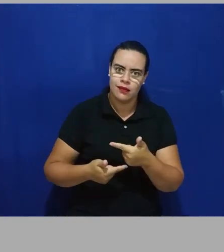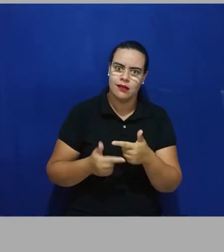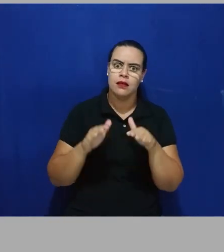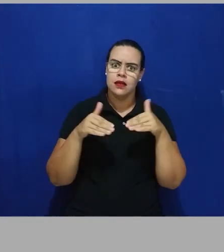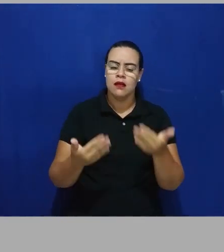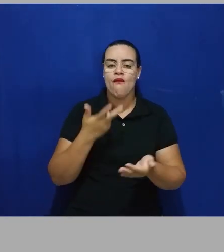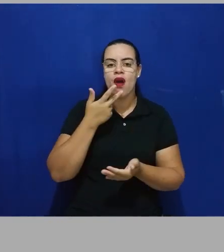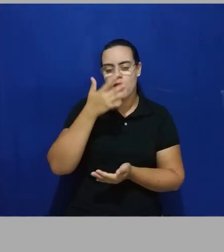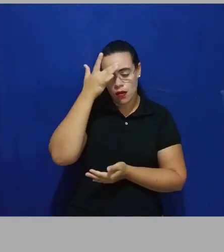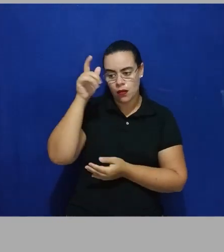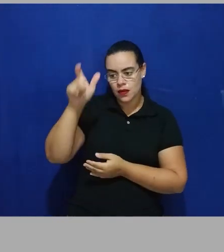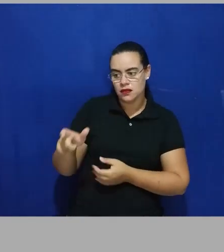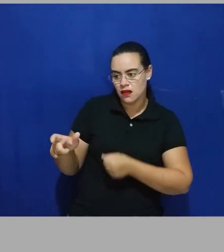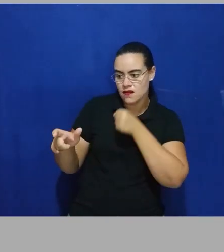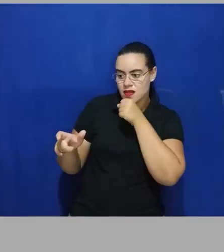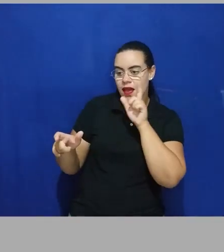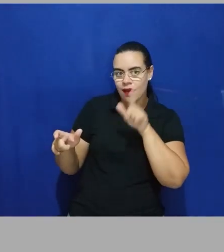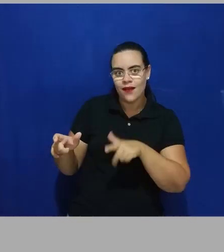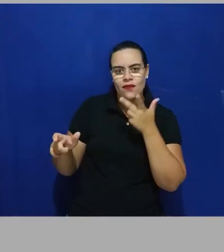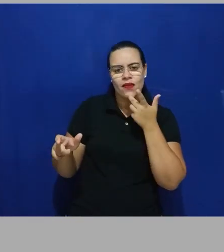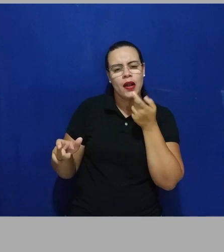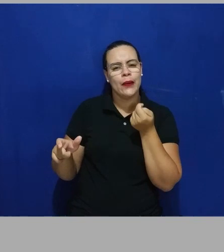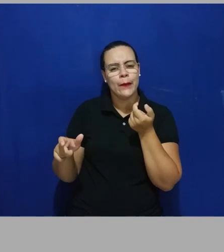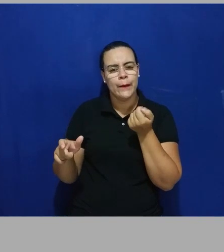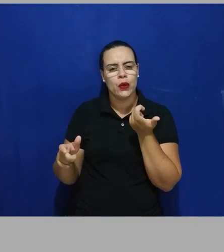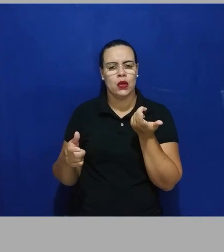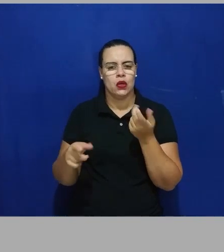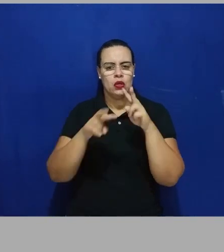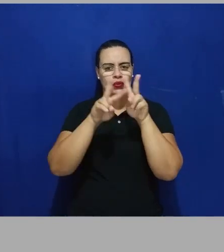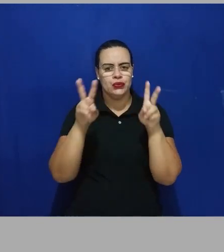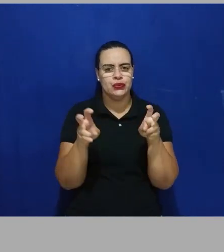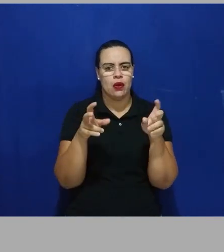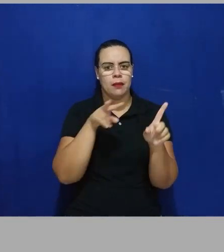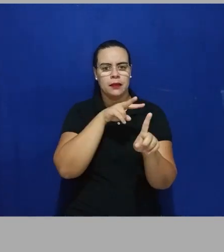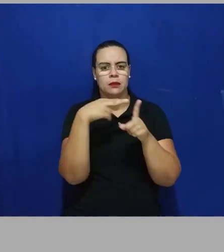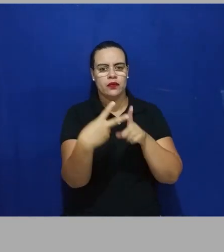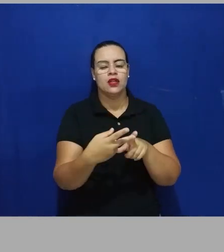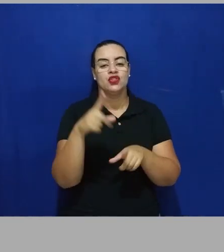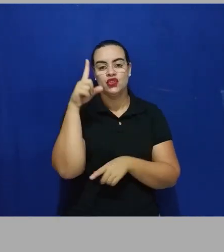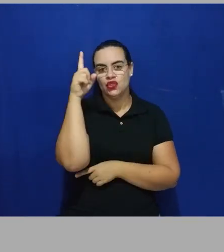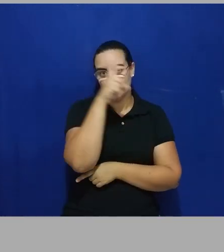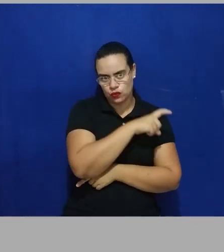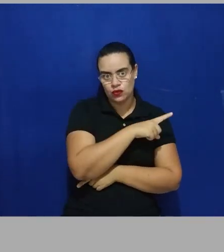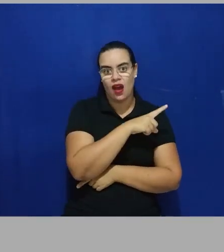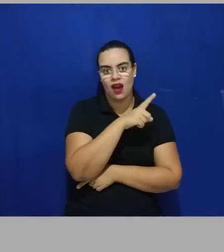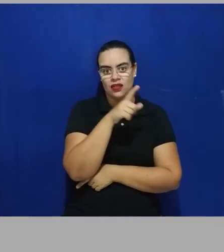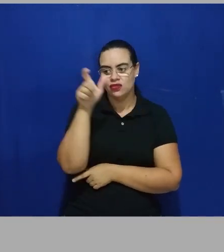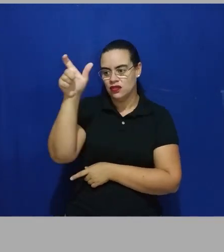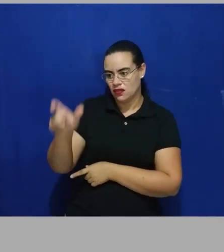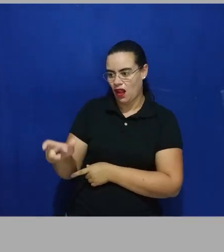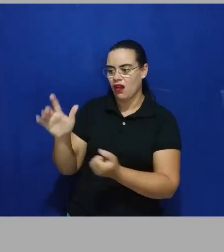pouco desse aspecto dificultoso que é imposto a ela, que não são as